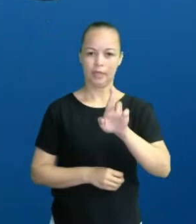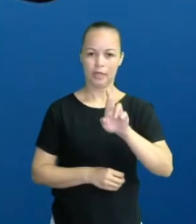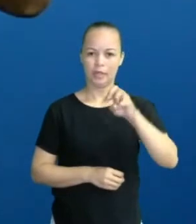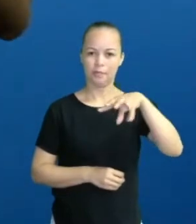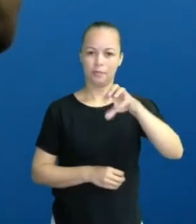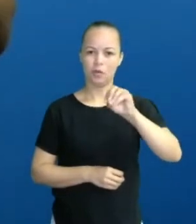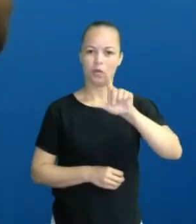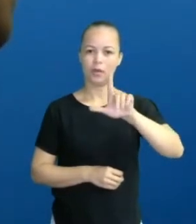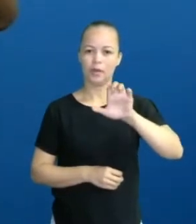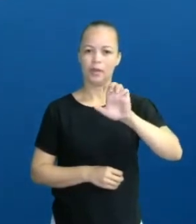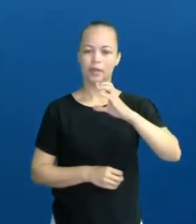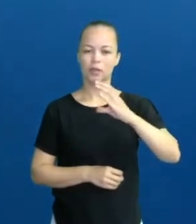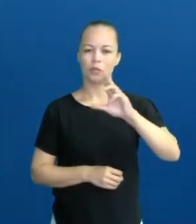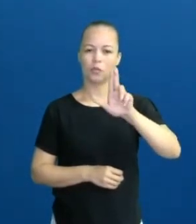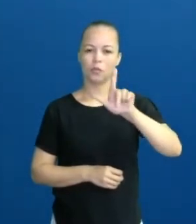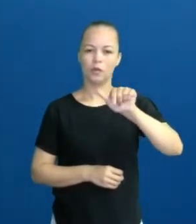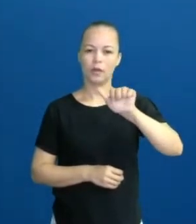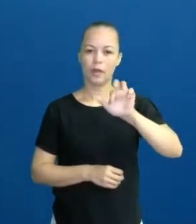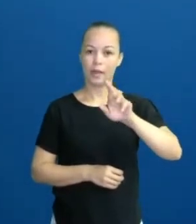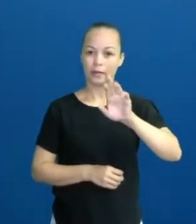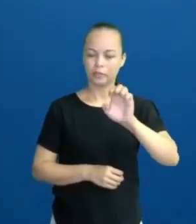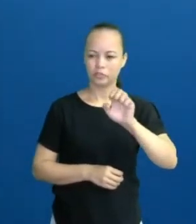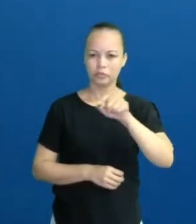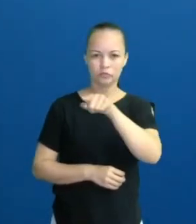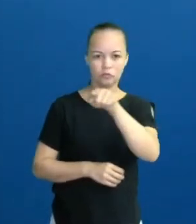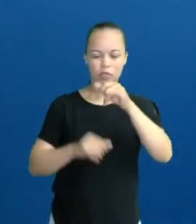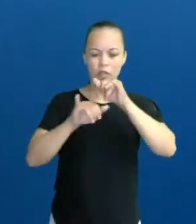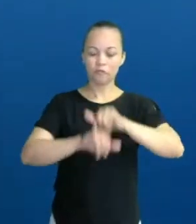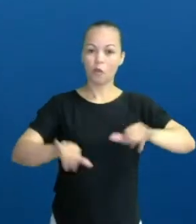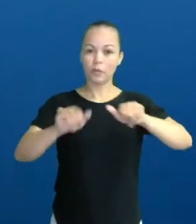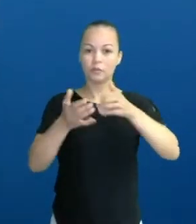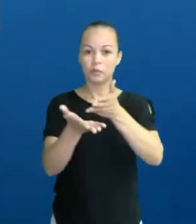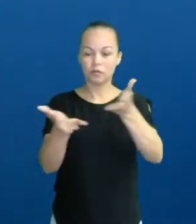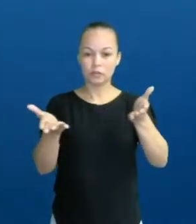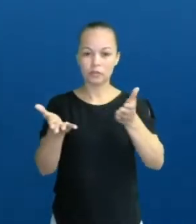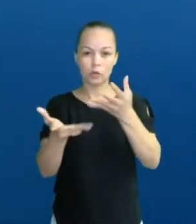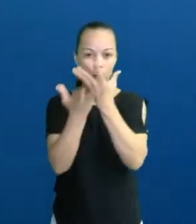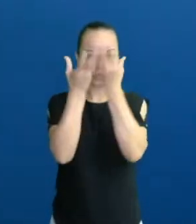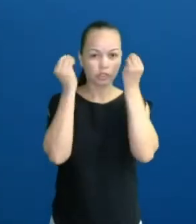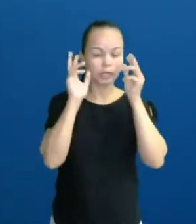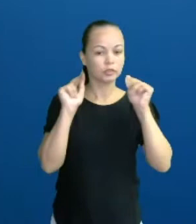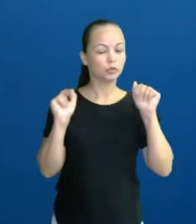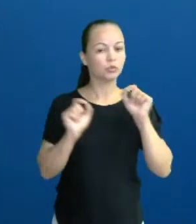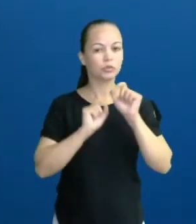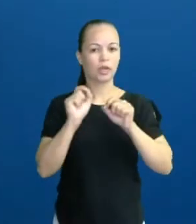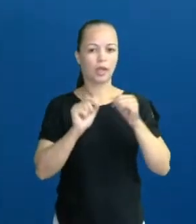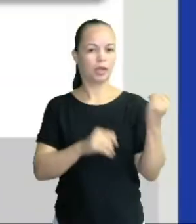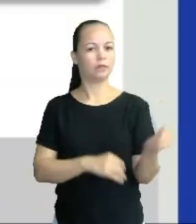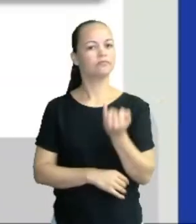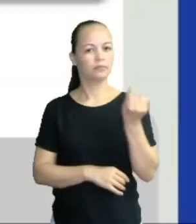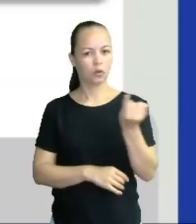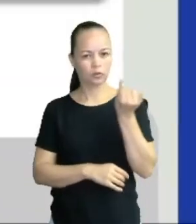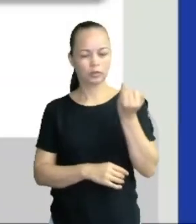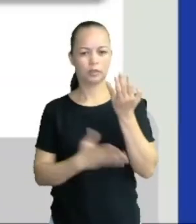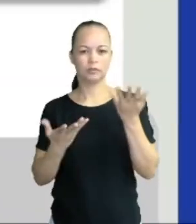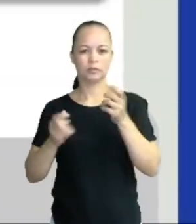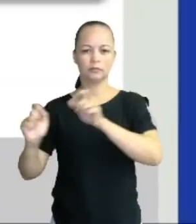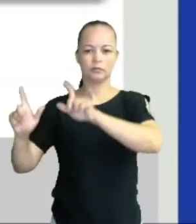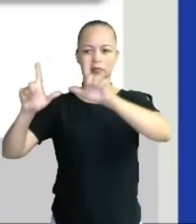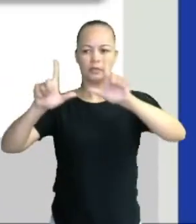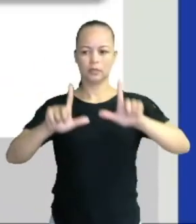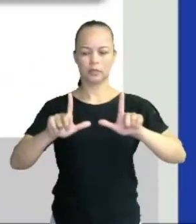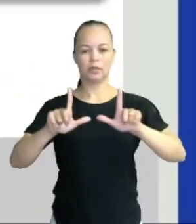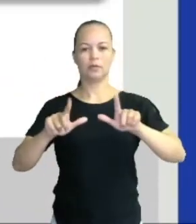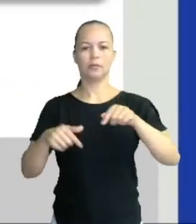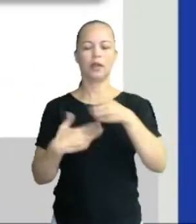vocês sobre essas informações. Não esquece desse detalhe, é importantíssimo. Abra essa imagem aí, produção, para mim, por favor, só para poder o